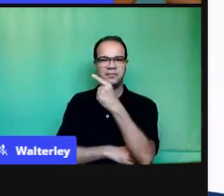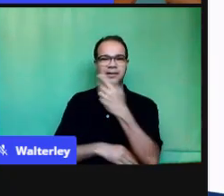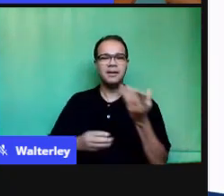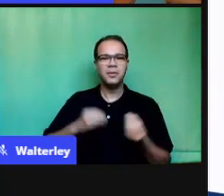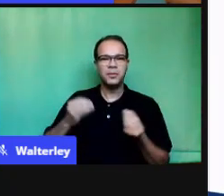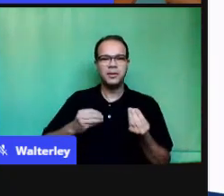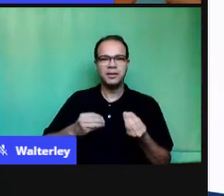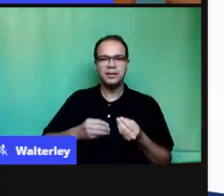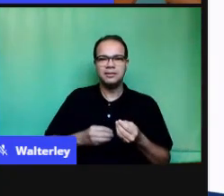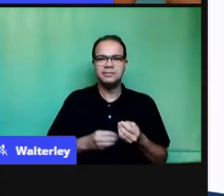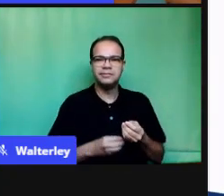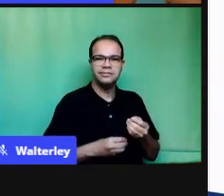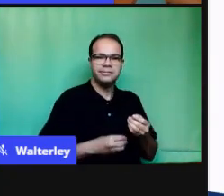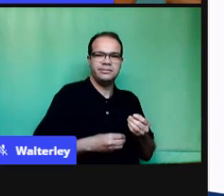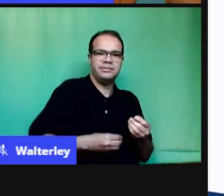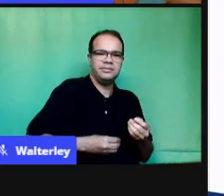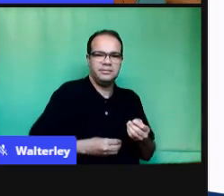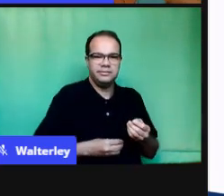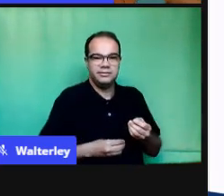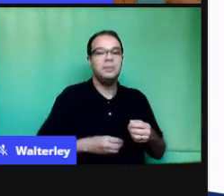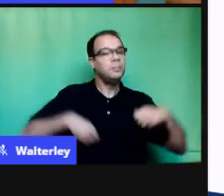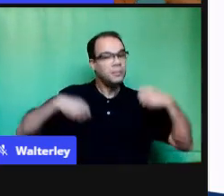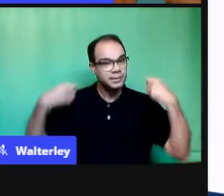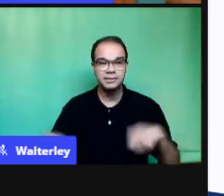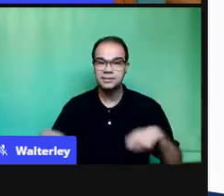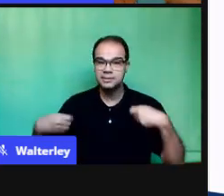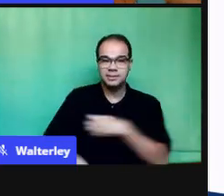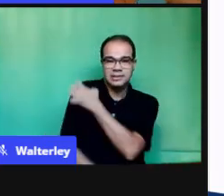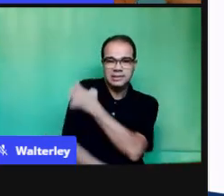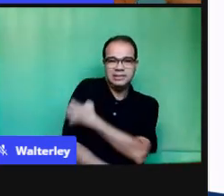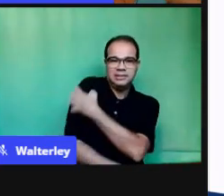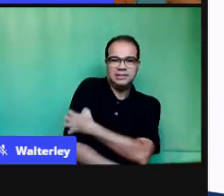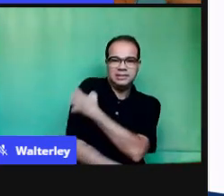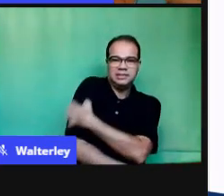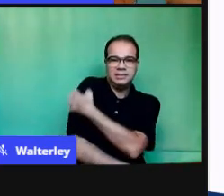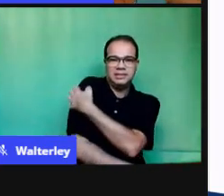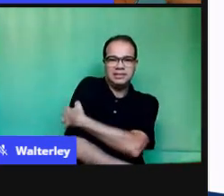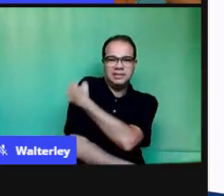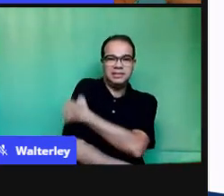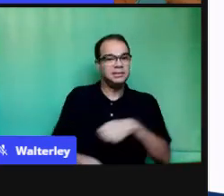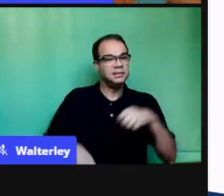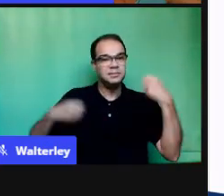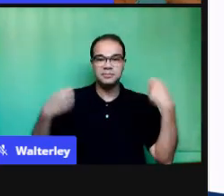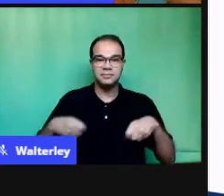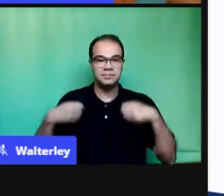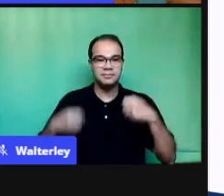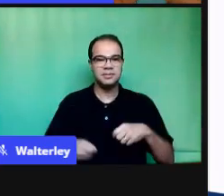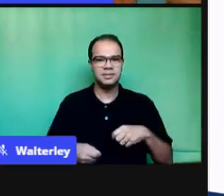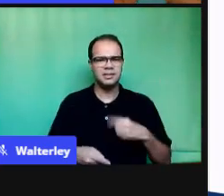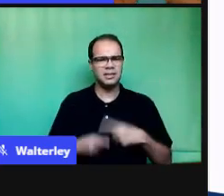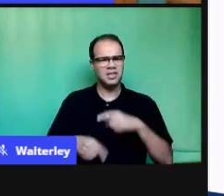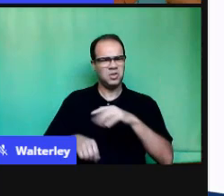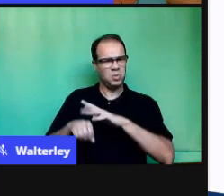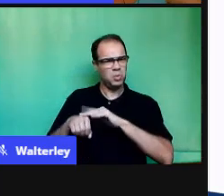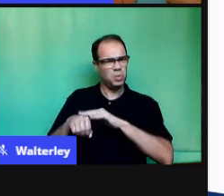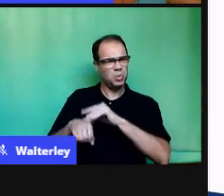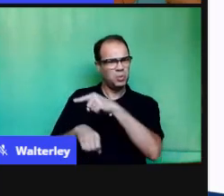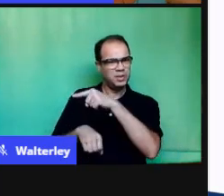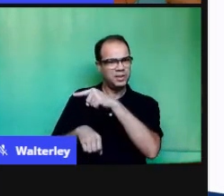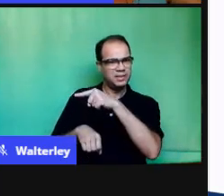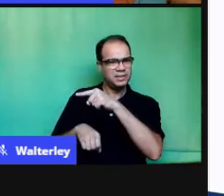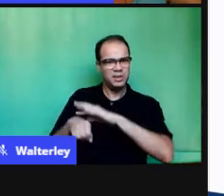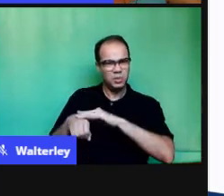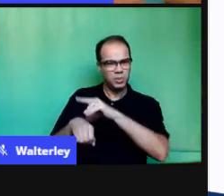sebo aqui, porque os animais realmente vão nesses lugares para se coçar. Porque, eles estão com doença, estão com algum...